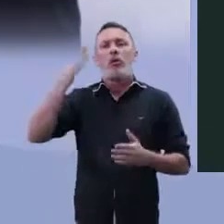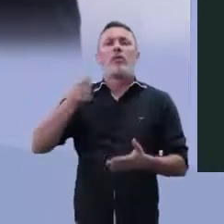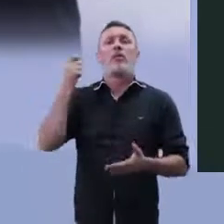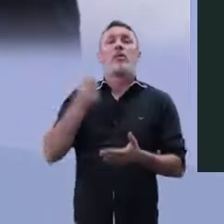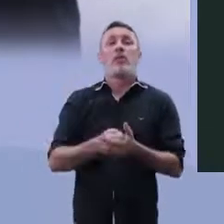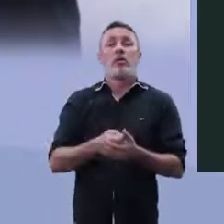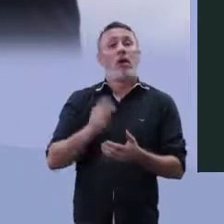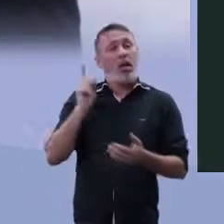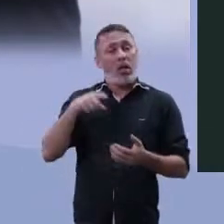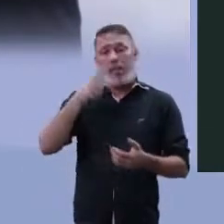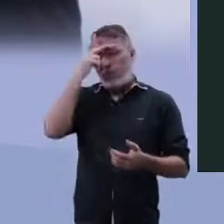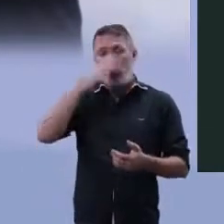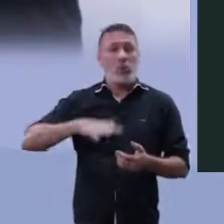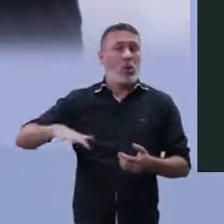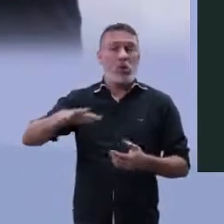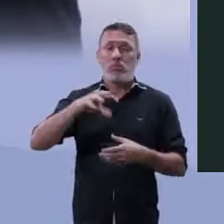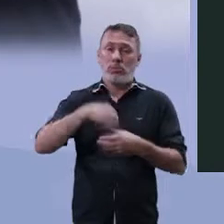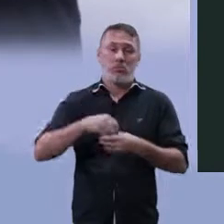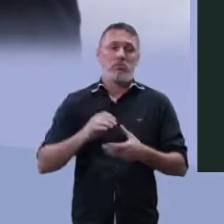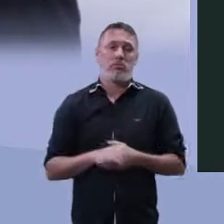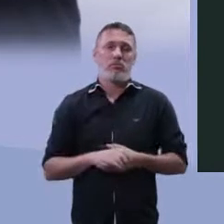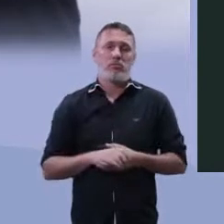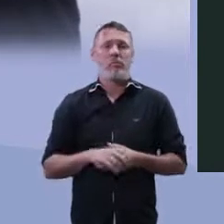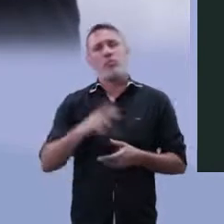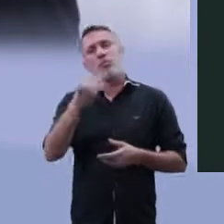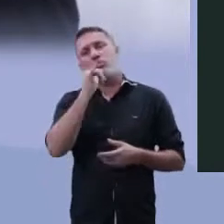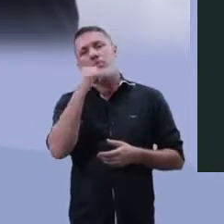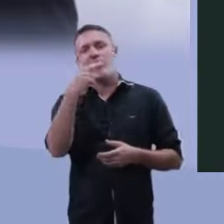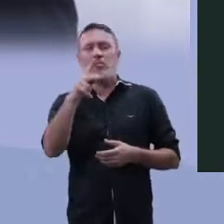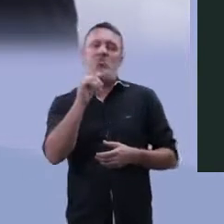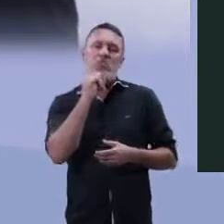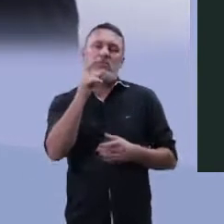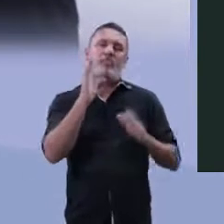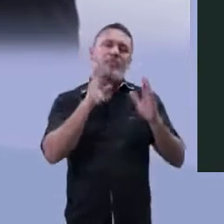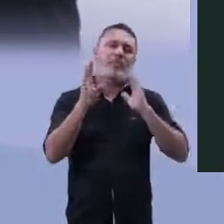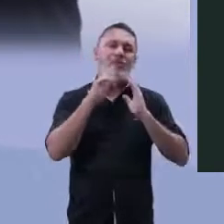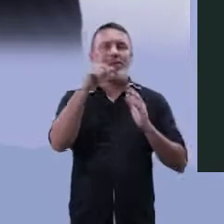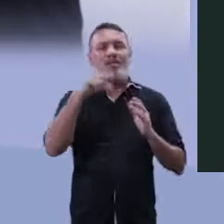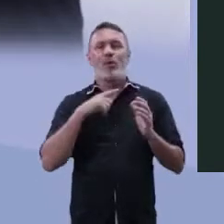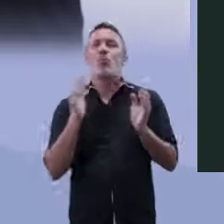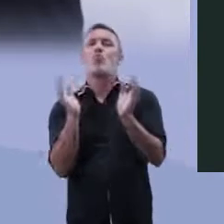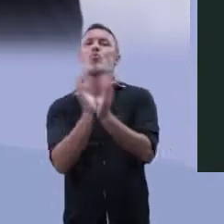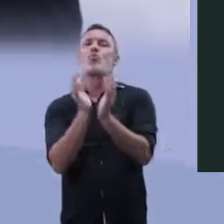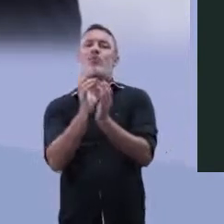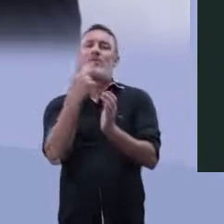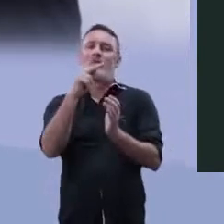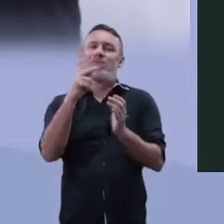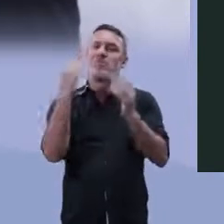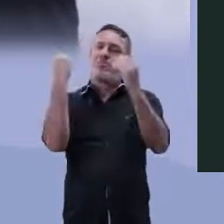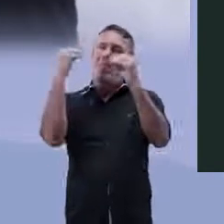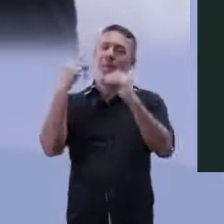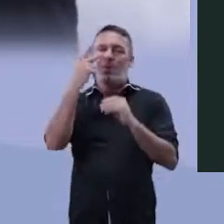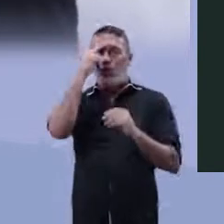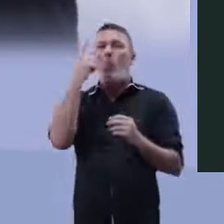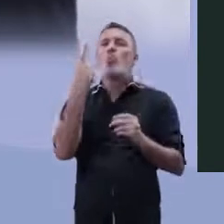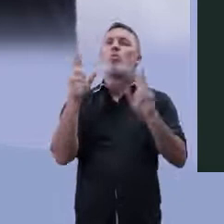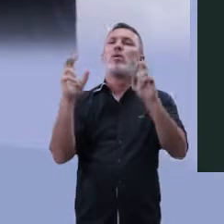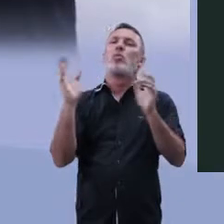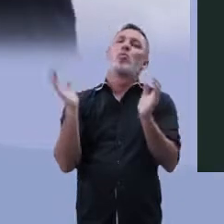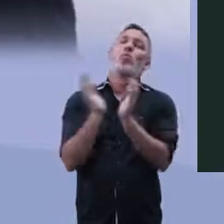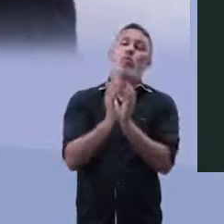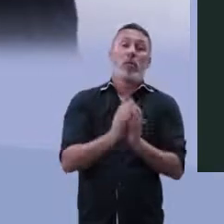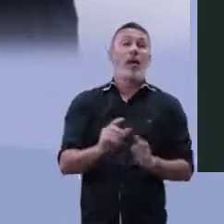quem vai determinar isso são os indivíduos que compõem essa rede. Exemplo, você está numa comunidade